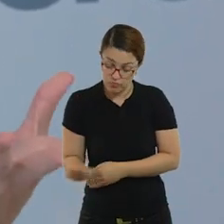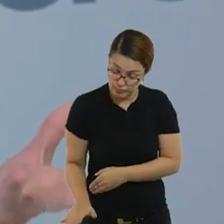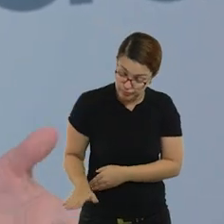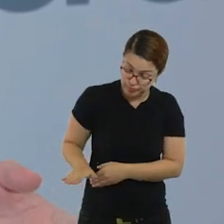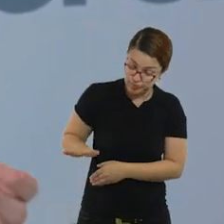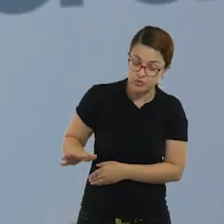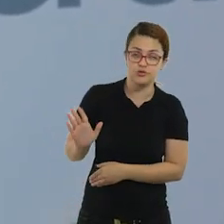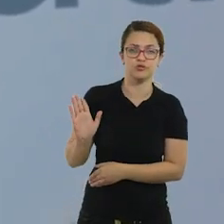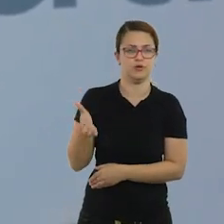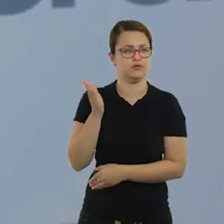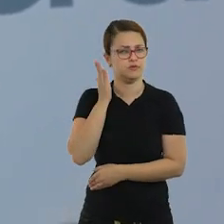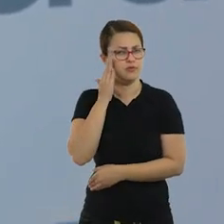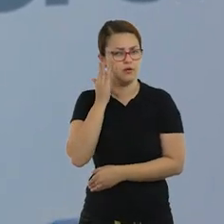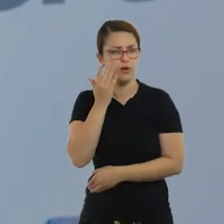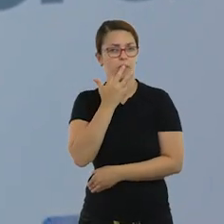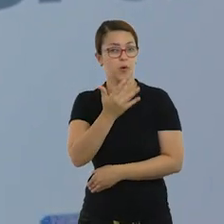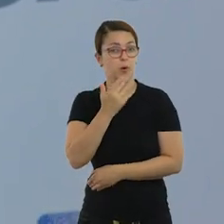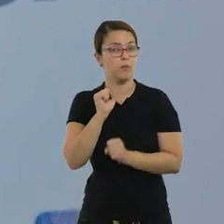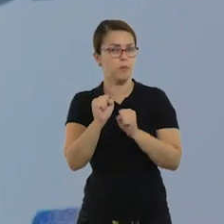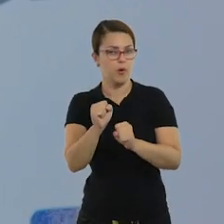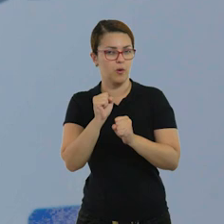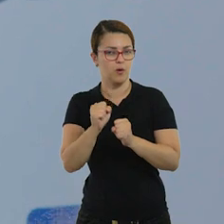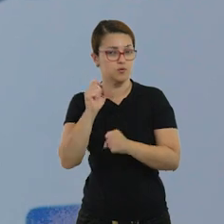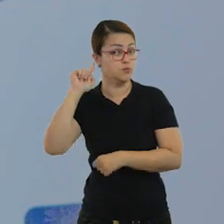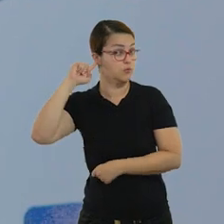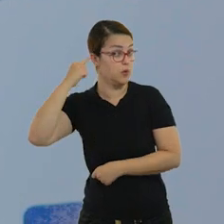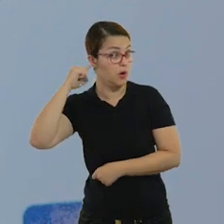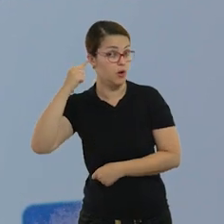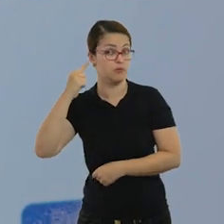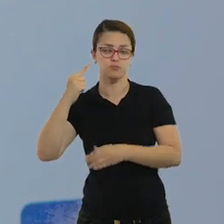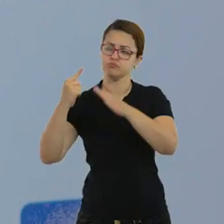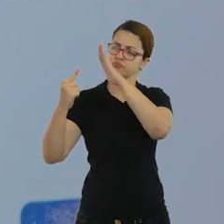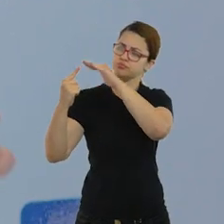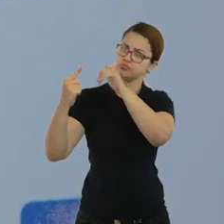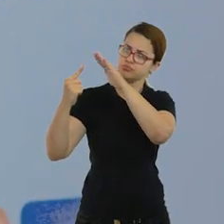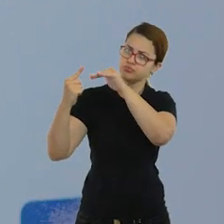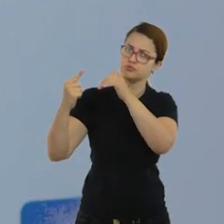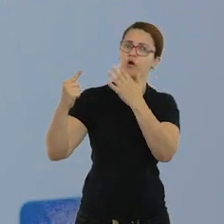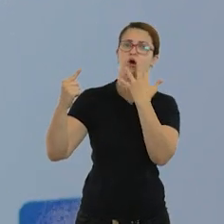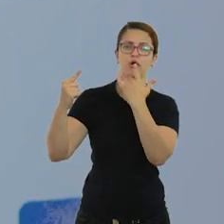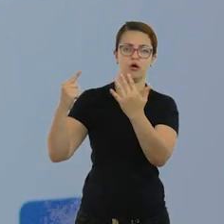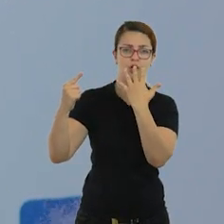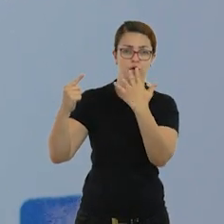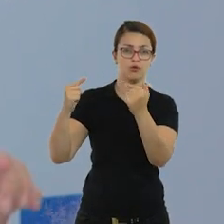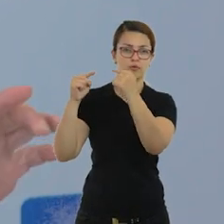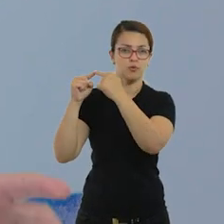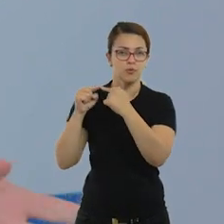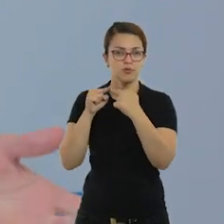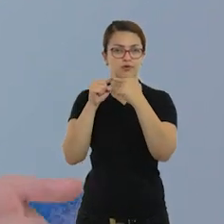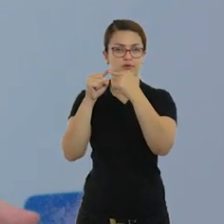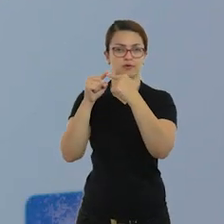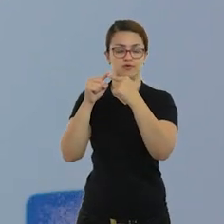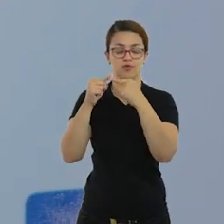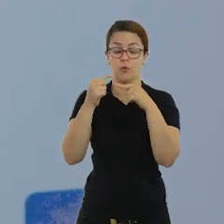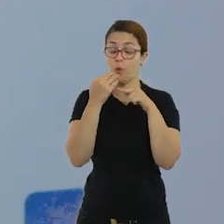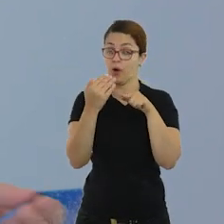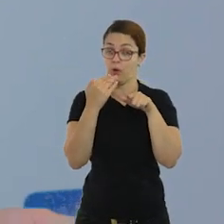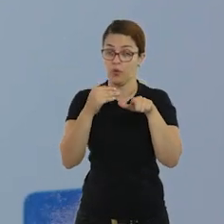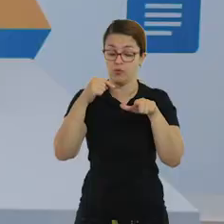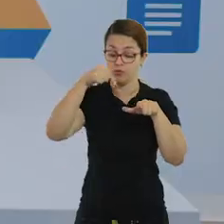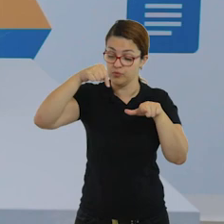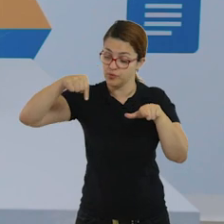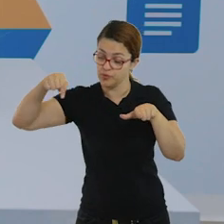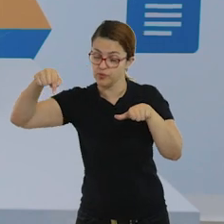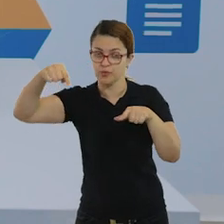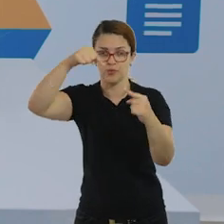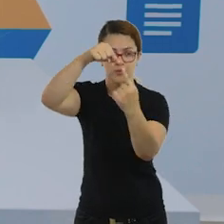estão aprendendo as cores, você pode pintar a pontinha, as pontinhas das hastes coloridas correspondente com as pontinhas da caixa. E aí